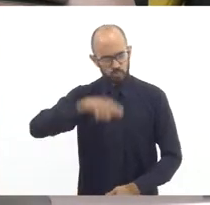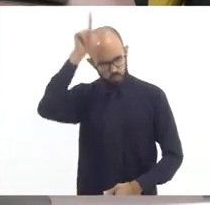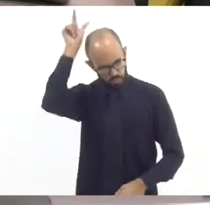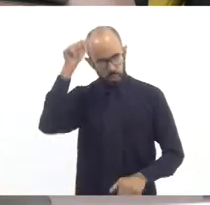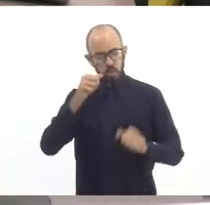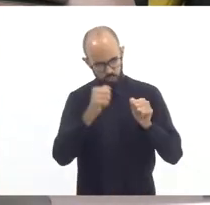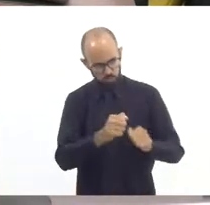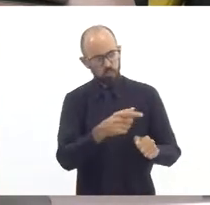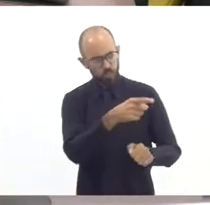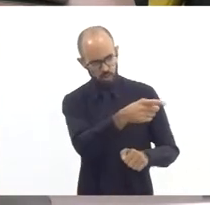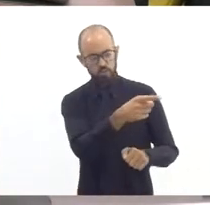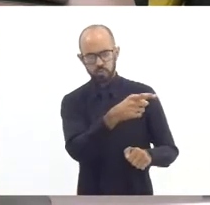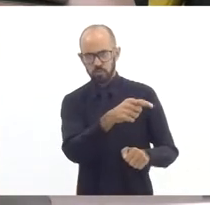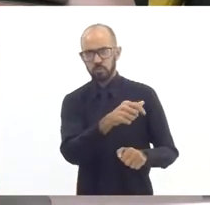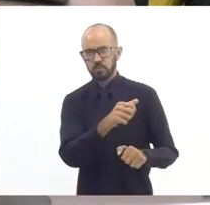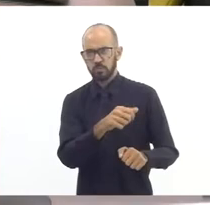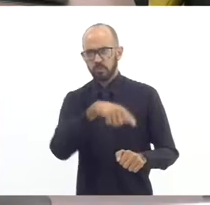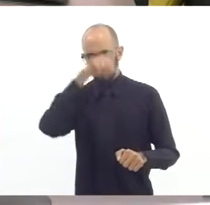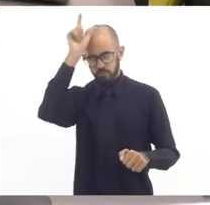pergunta.